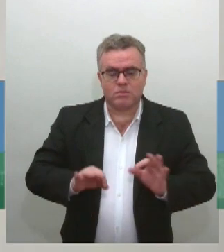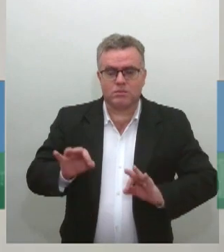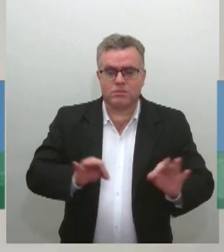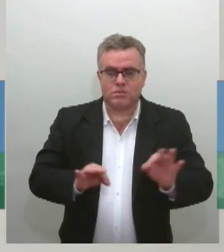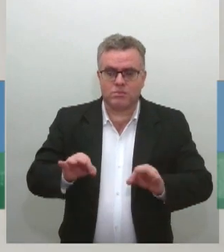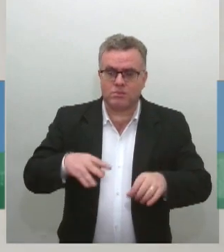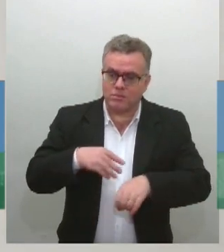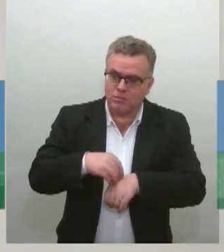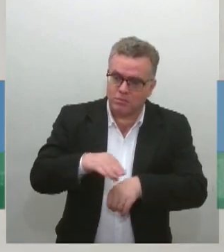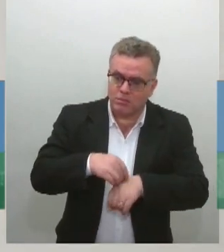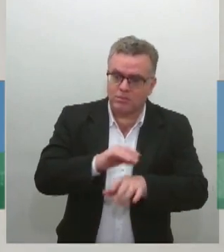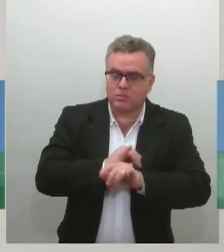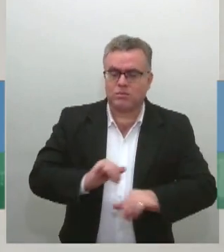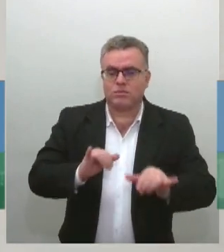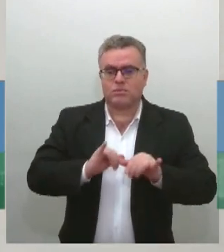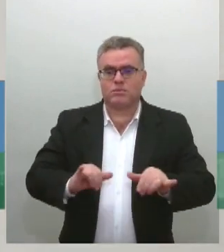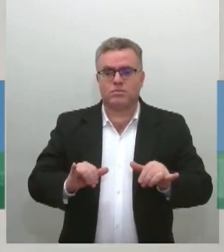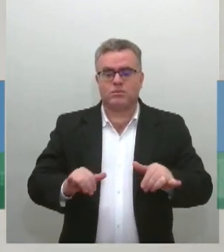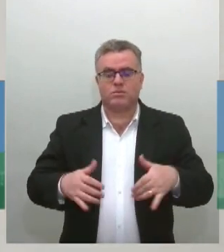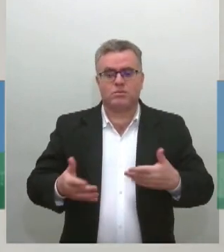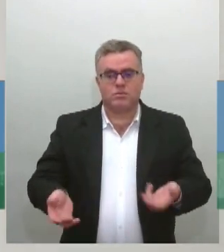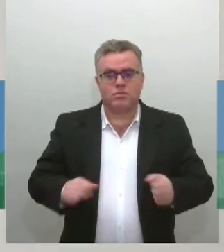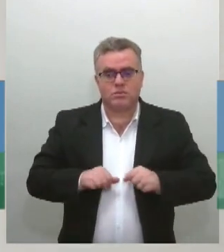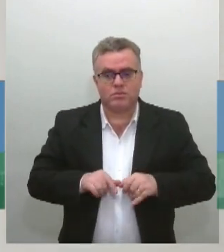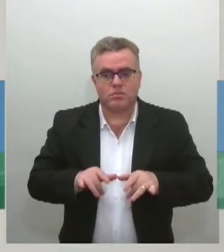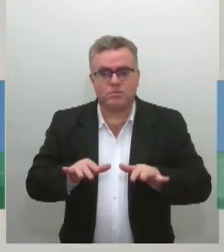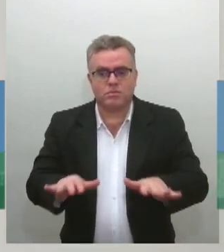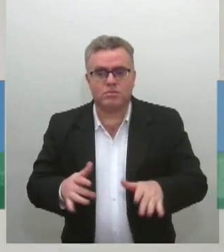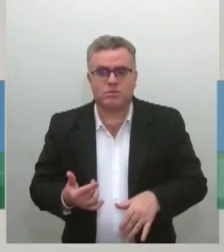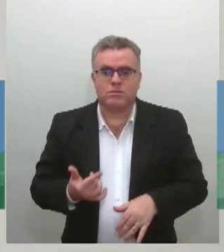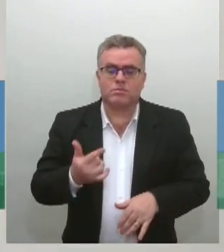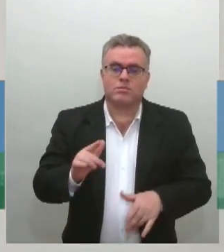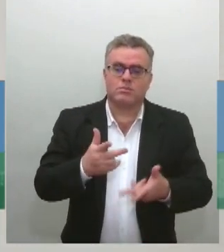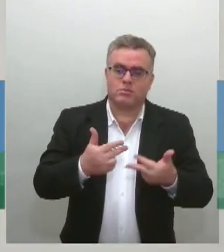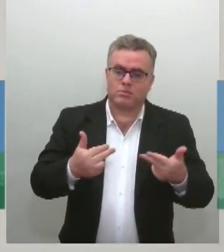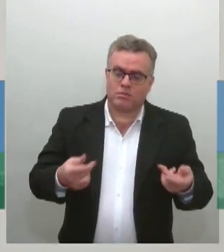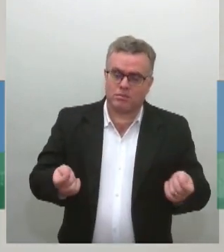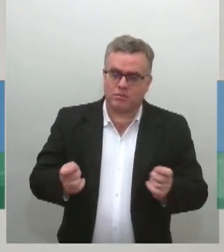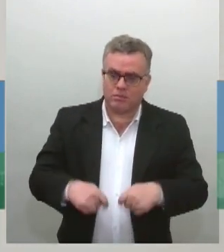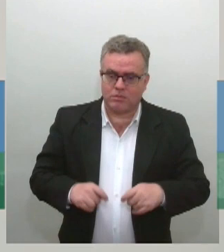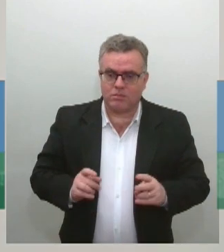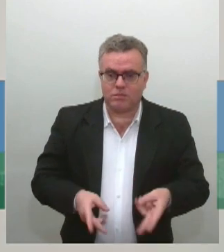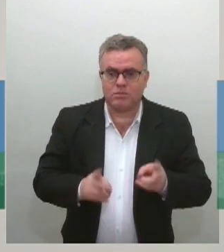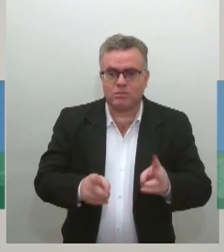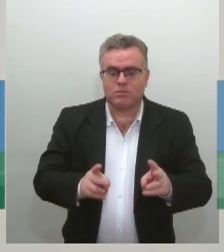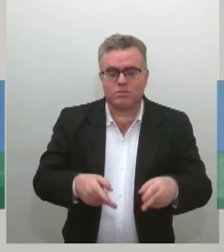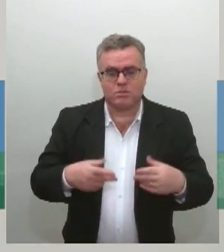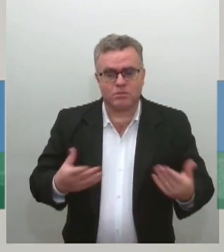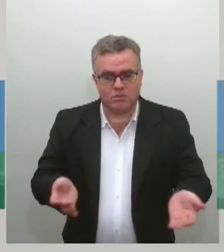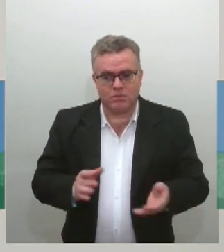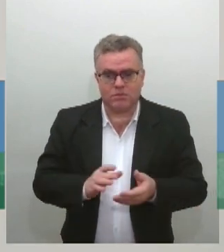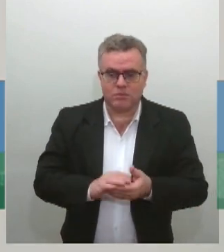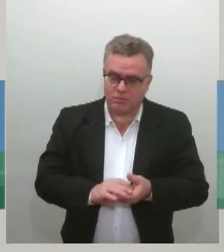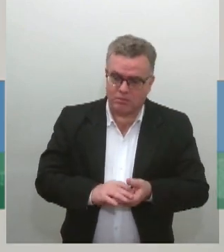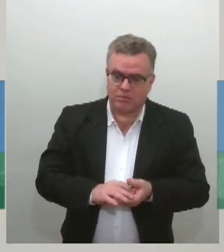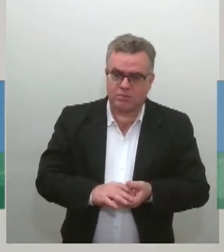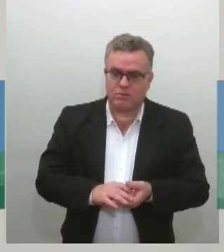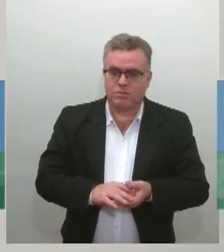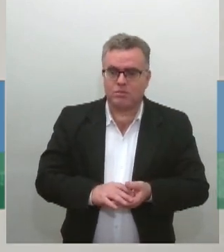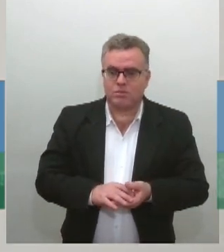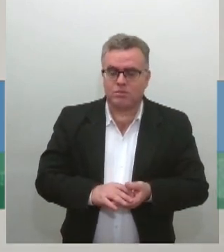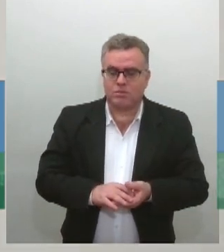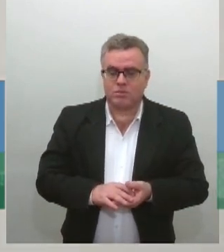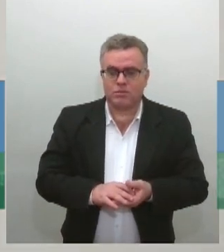garantindo comunicação. Ainda temos um outro grande parceiro nosso, que já estamos em conversa também, que é o Instituto Federal. Uhum. Né?